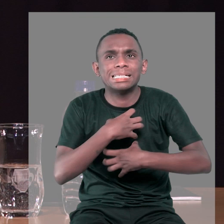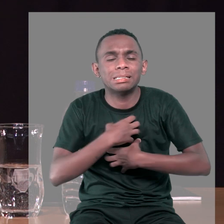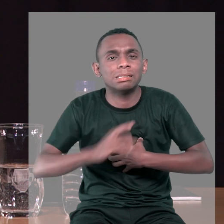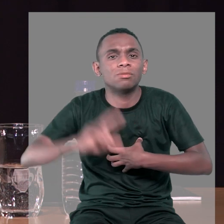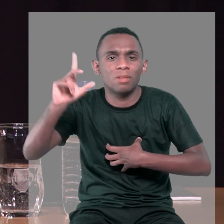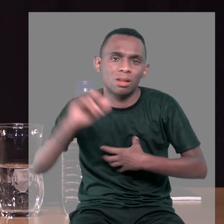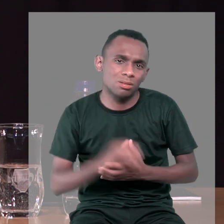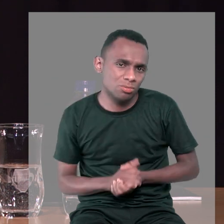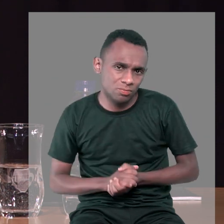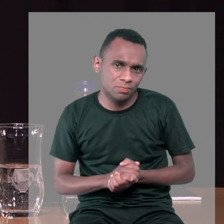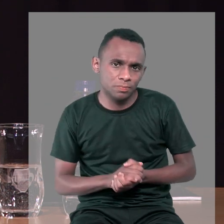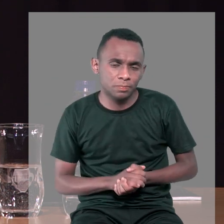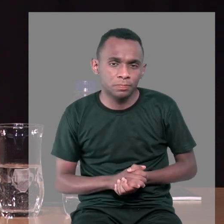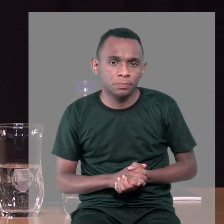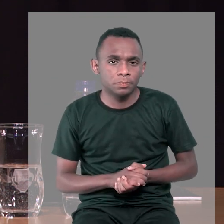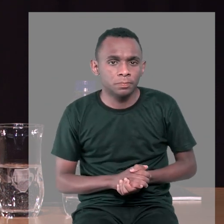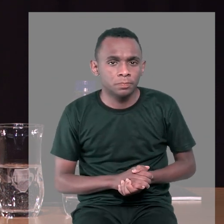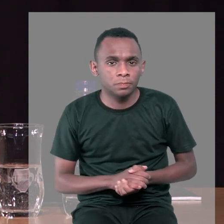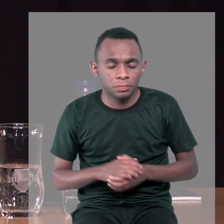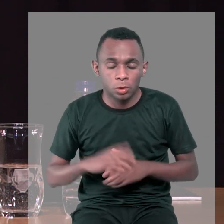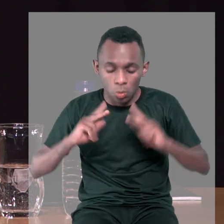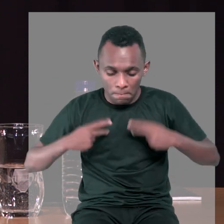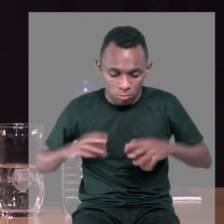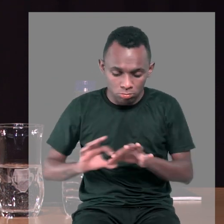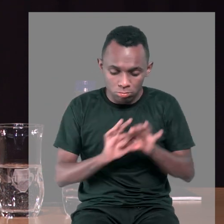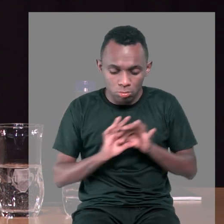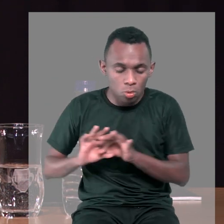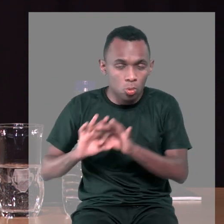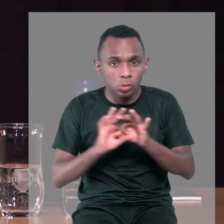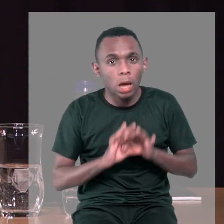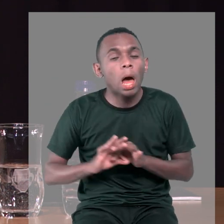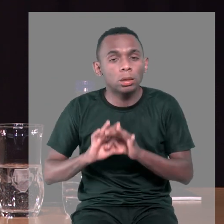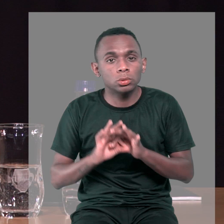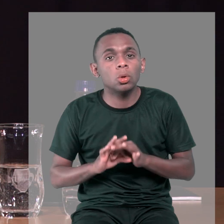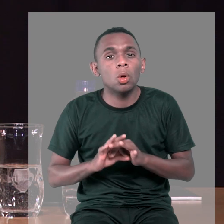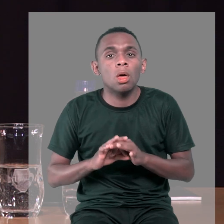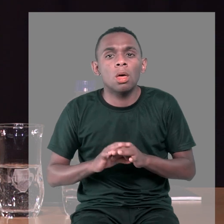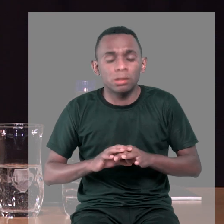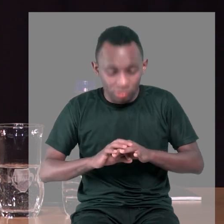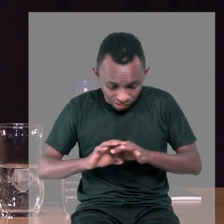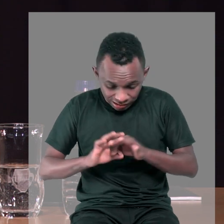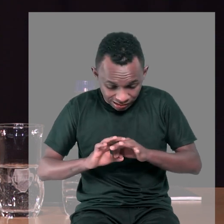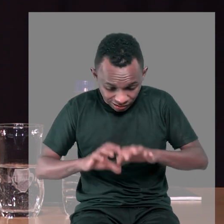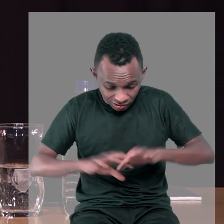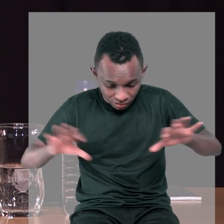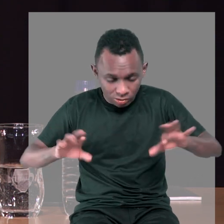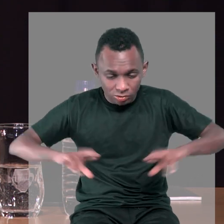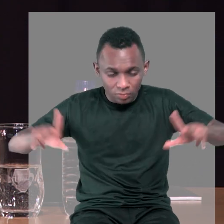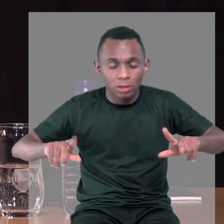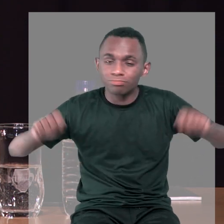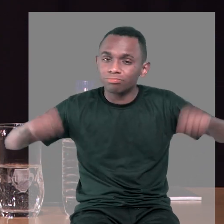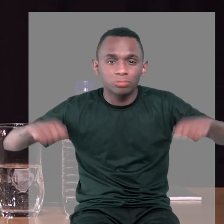E é isso que estaria em jogo, em princípio, num sistema totalitário, e por isso, um regime rigorosamente,